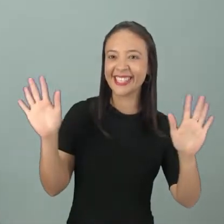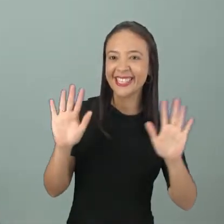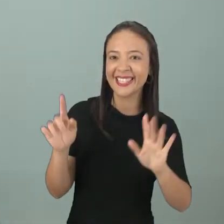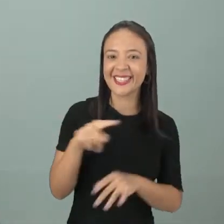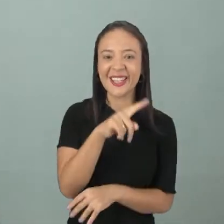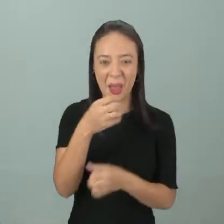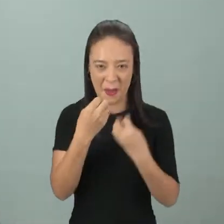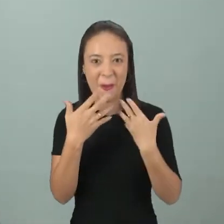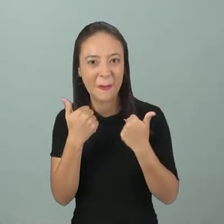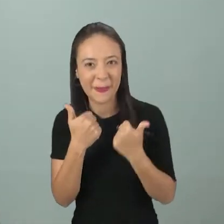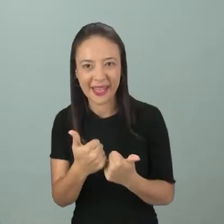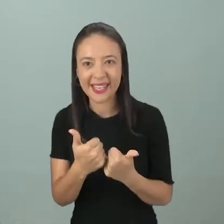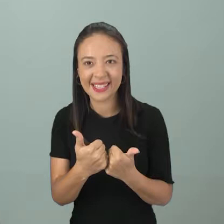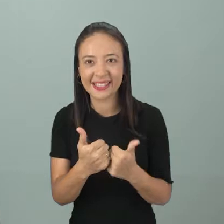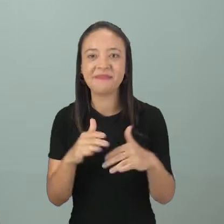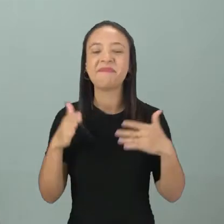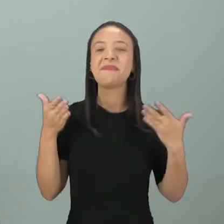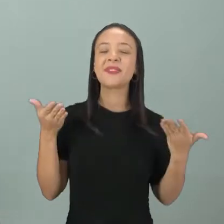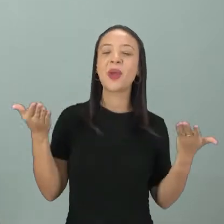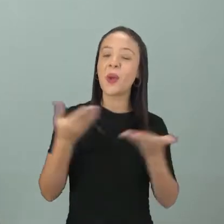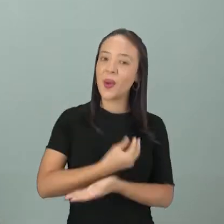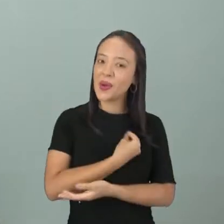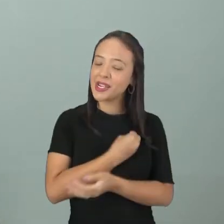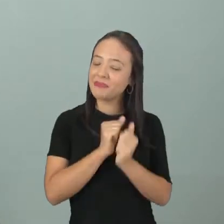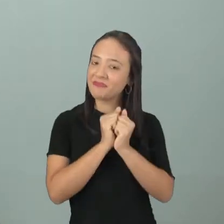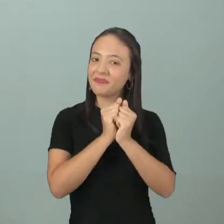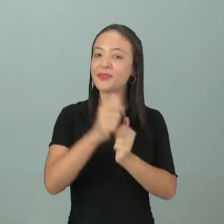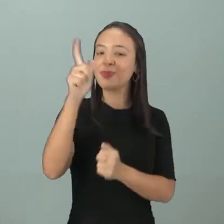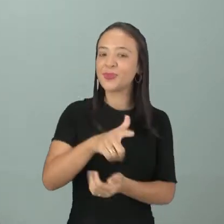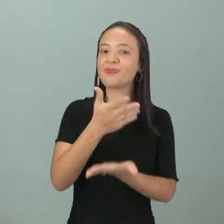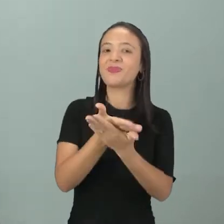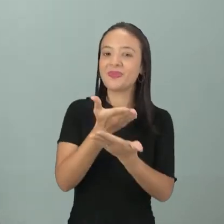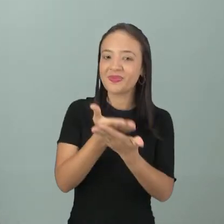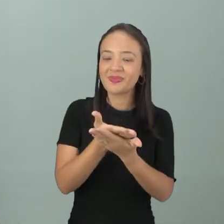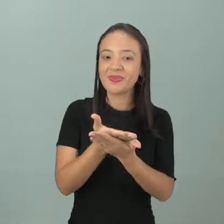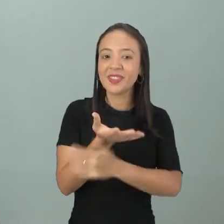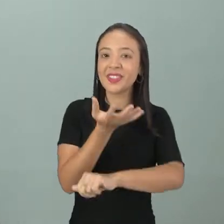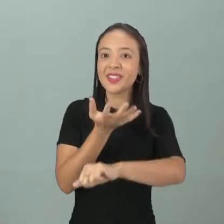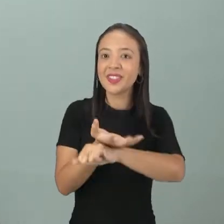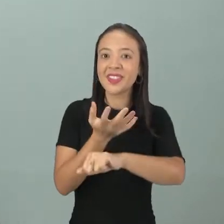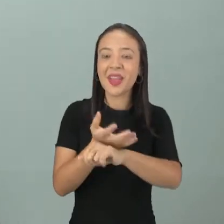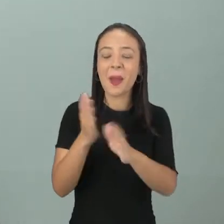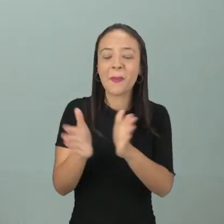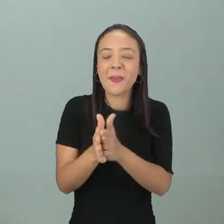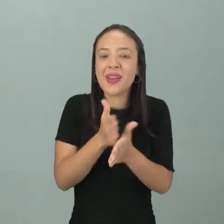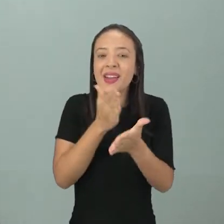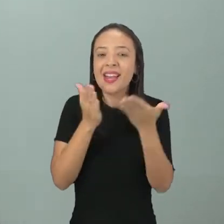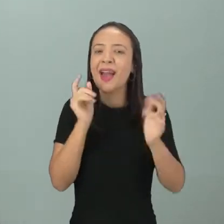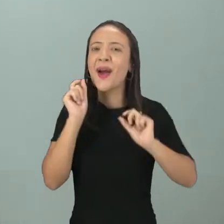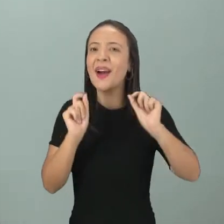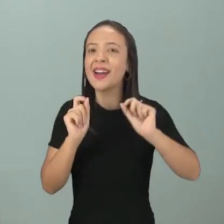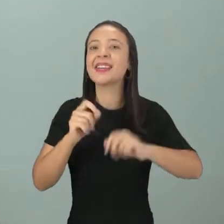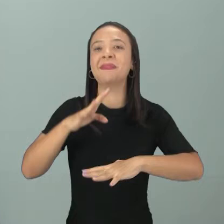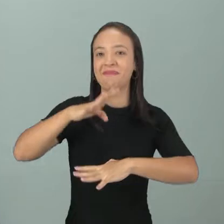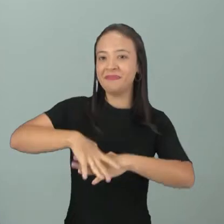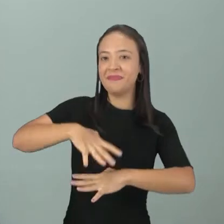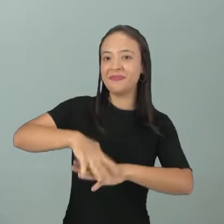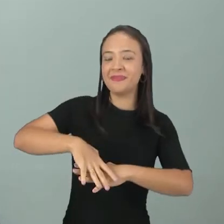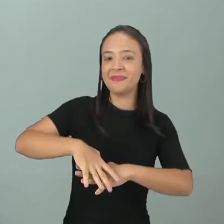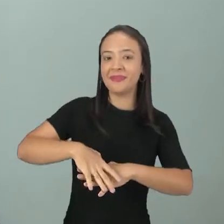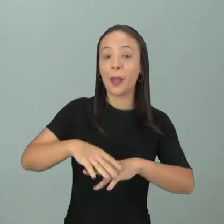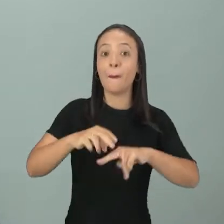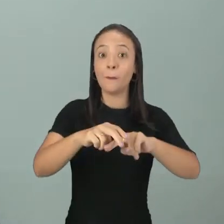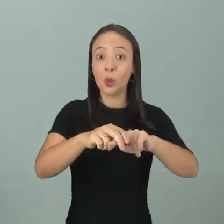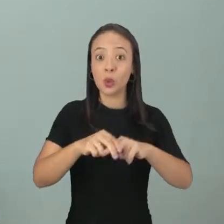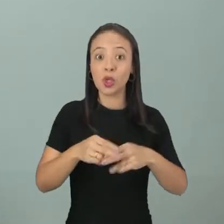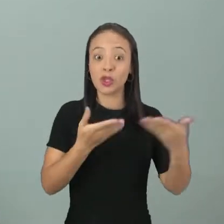turma, como vocês estão? Bom, estamos aqui hoje juntos para mais uma aula dessa disciplina fantástica que é a matemática. E eu quero